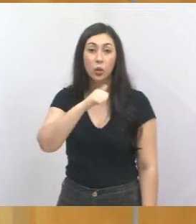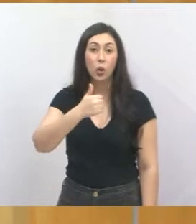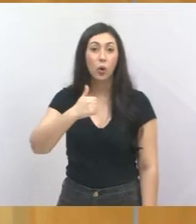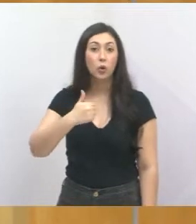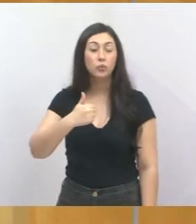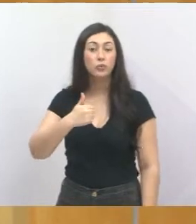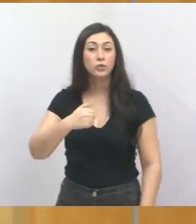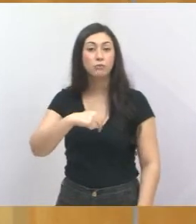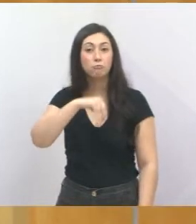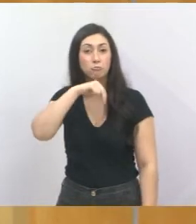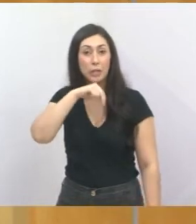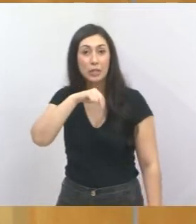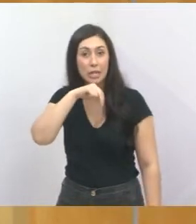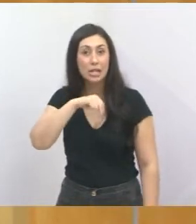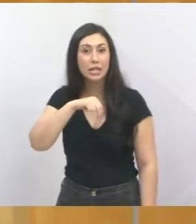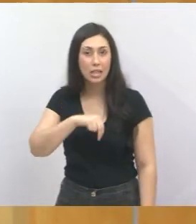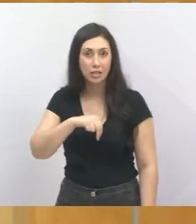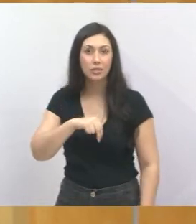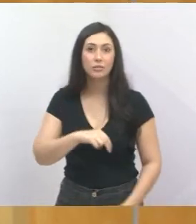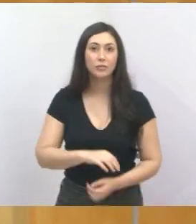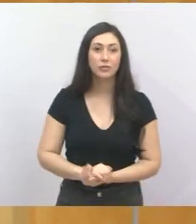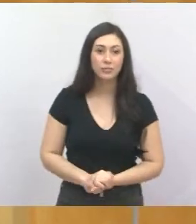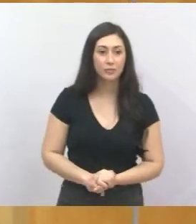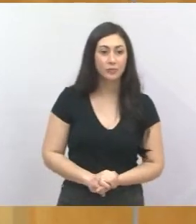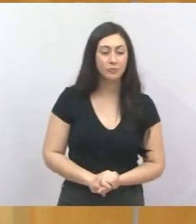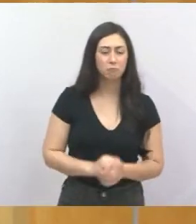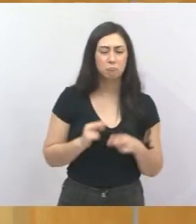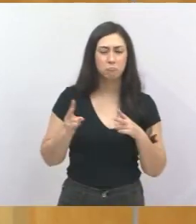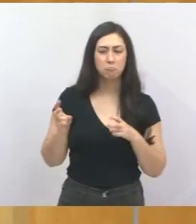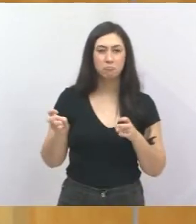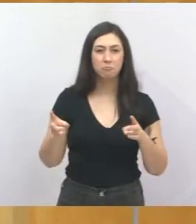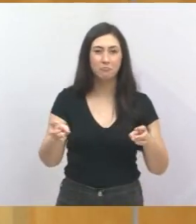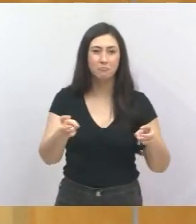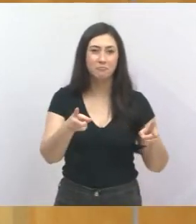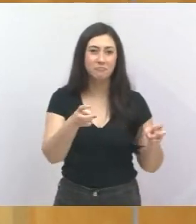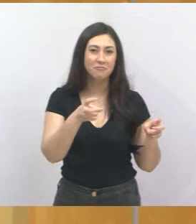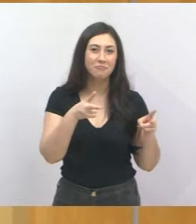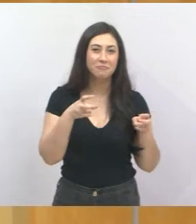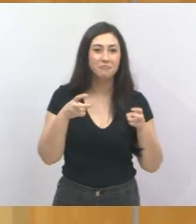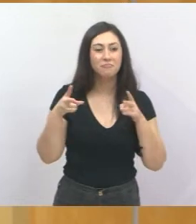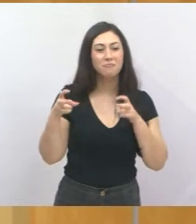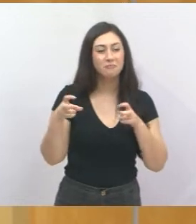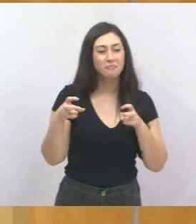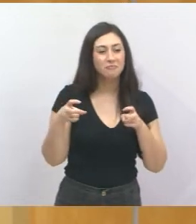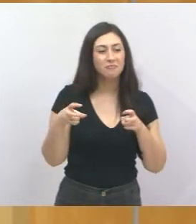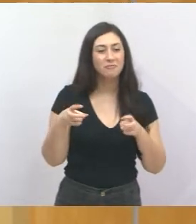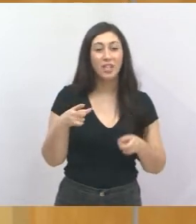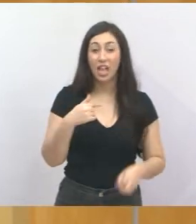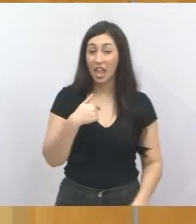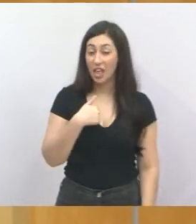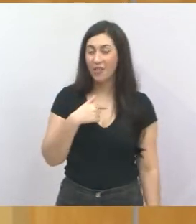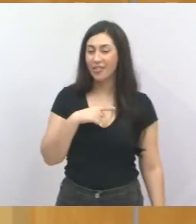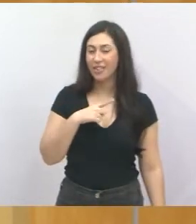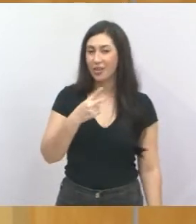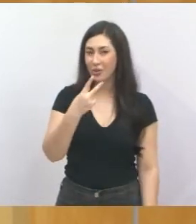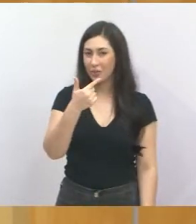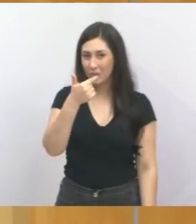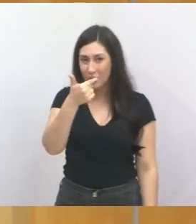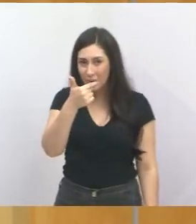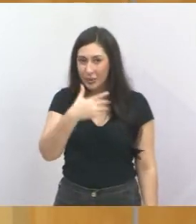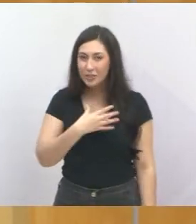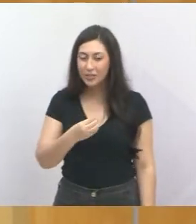E algumas coisas me chamaram a atenção. E que eu tenho 2 filhas, uma de